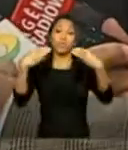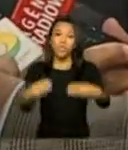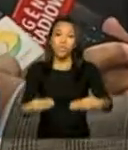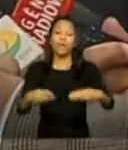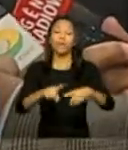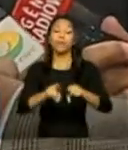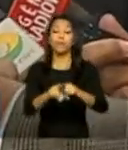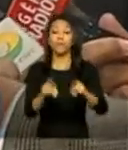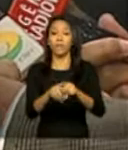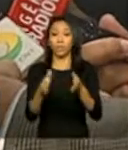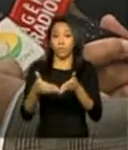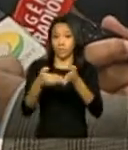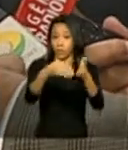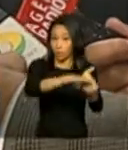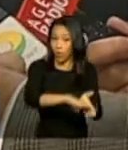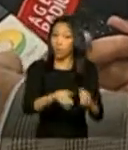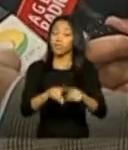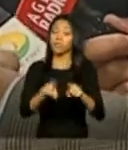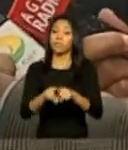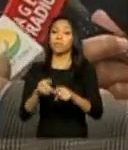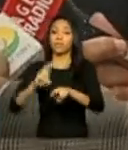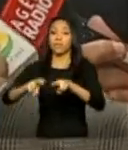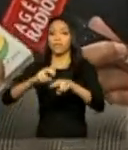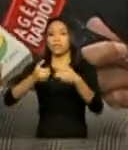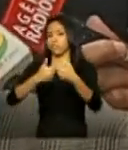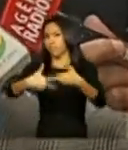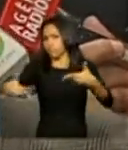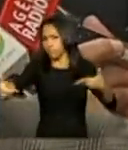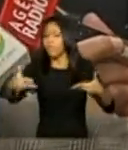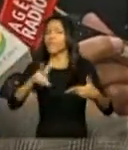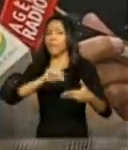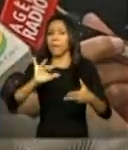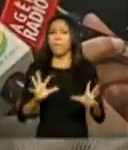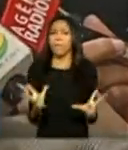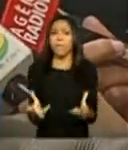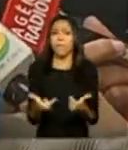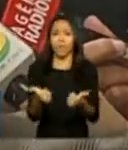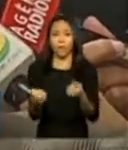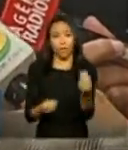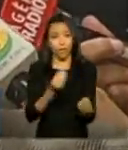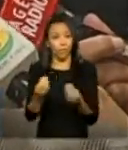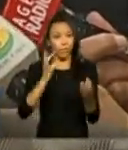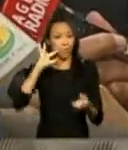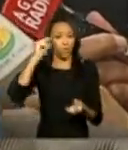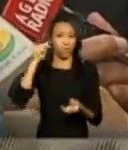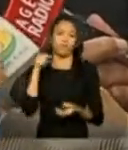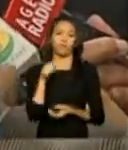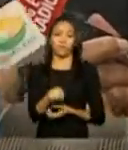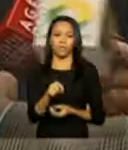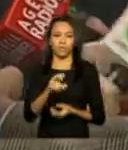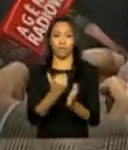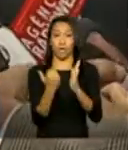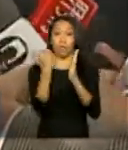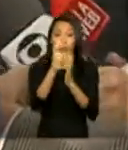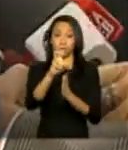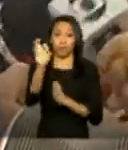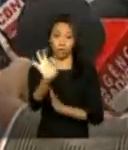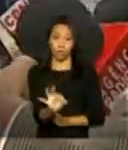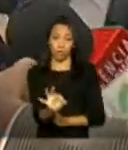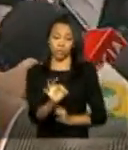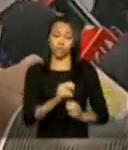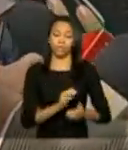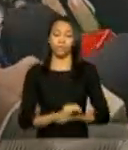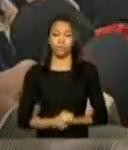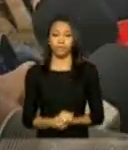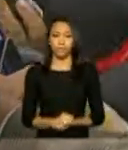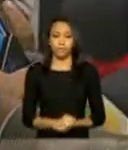Transporte estão muito mais preparados para melhorar essa performance, independente desse aumento de 5%. Ministra, a senhora estava aqui